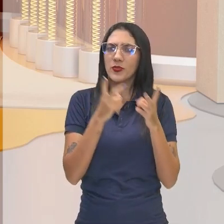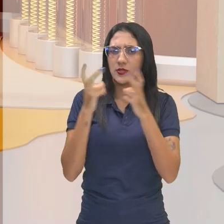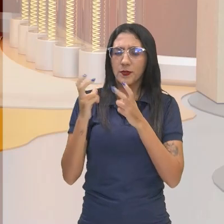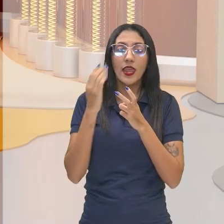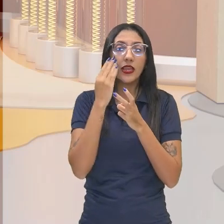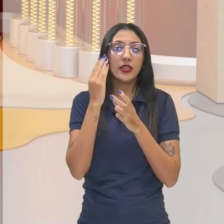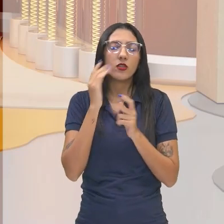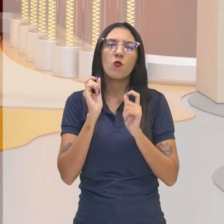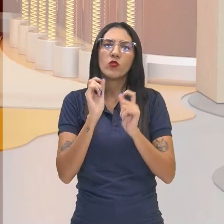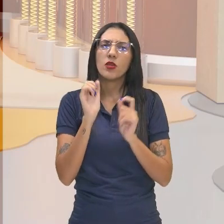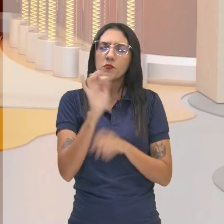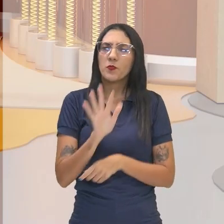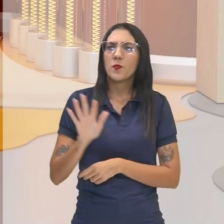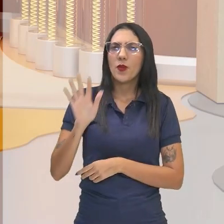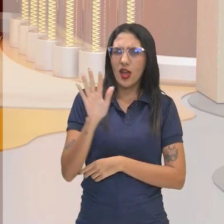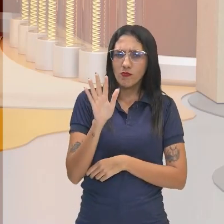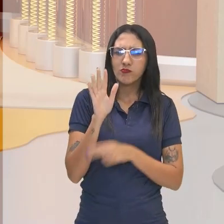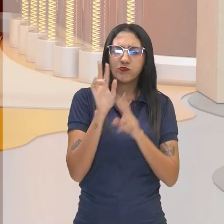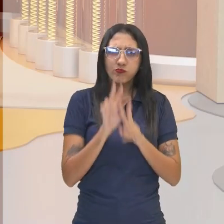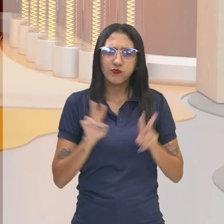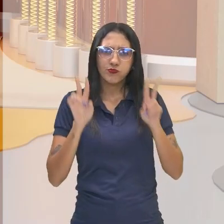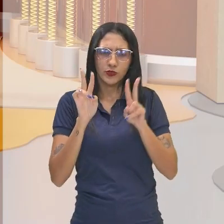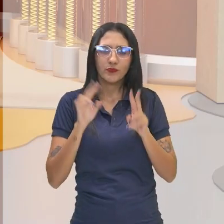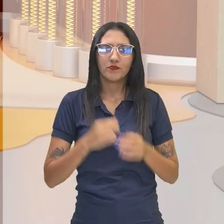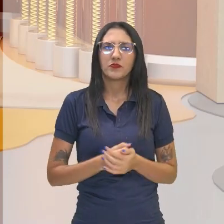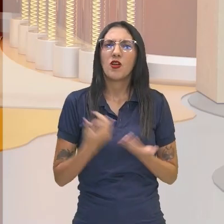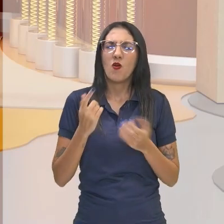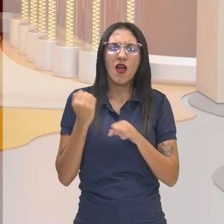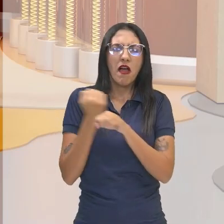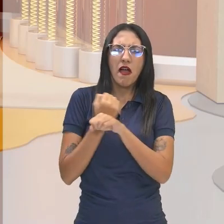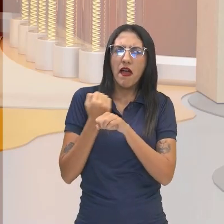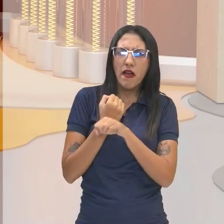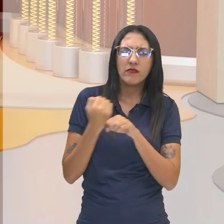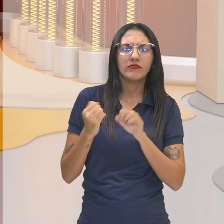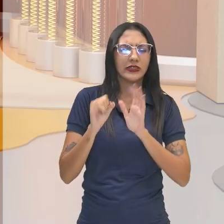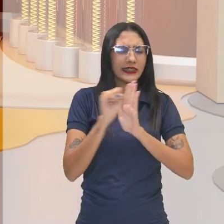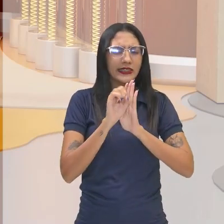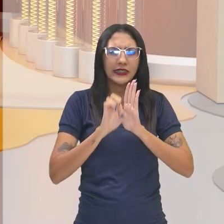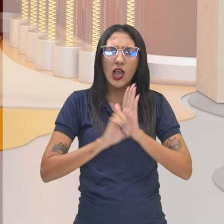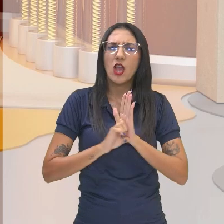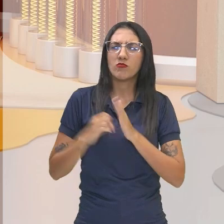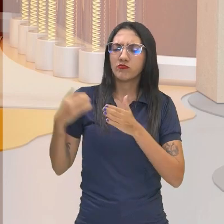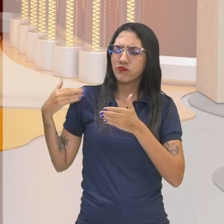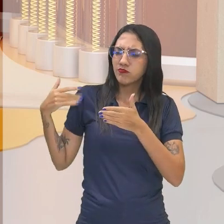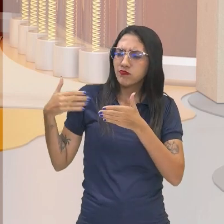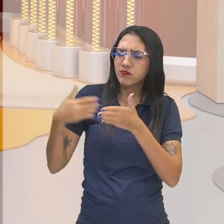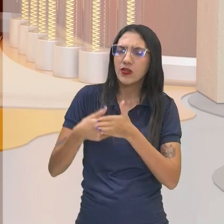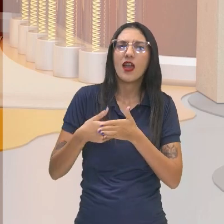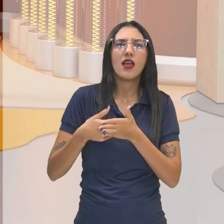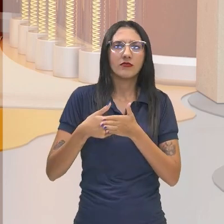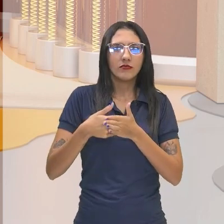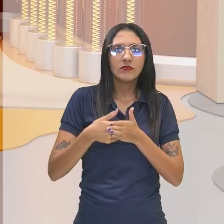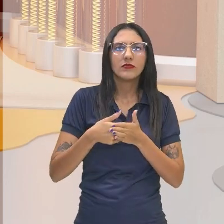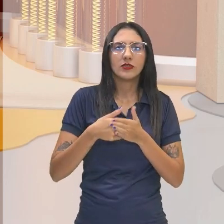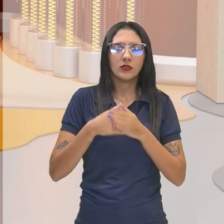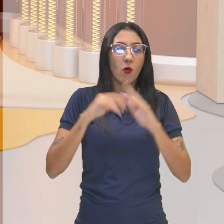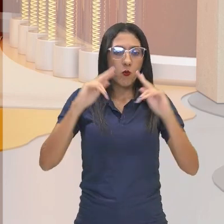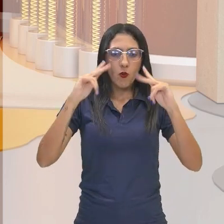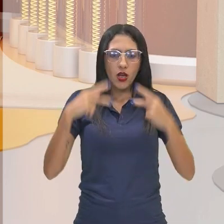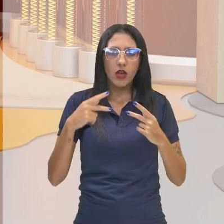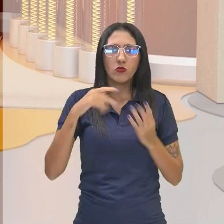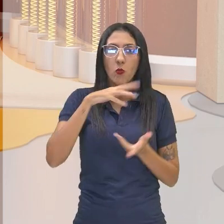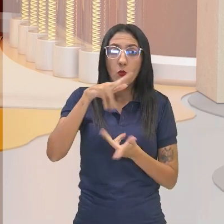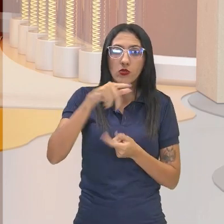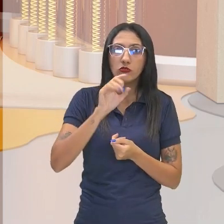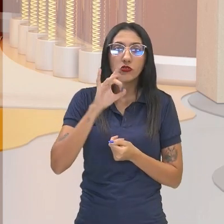Que durante séculos e séculos, os homens, né, a humanidade, só tinha